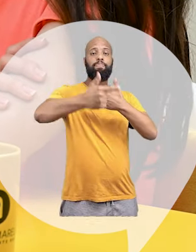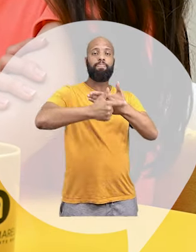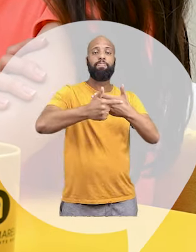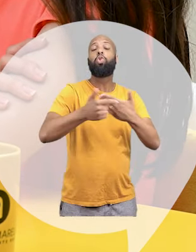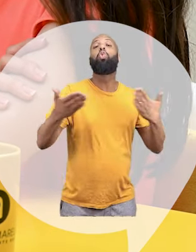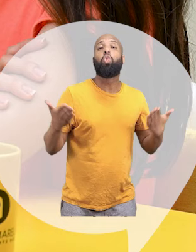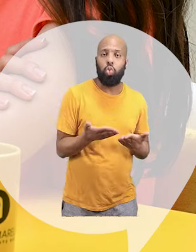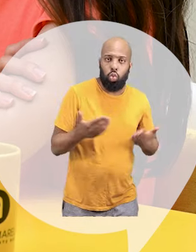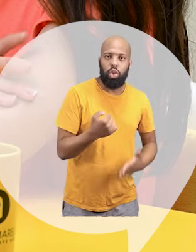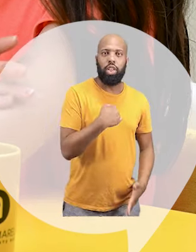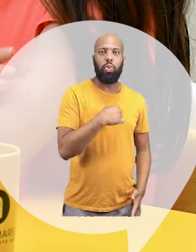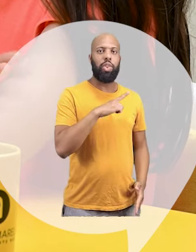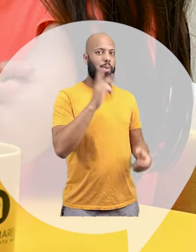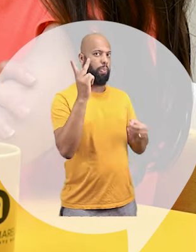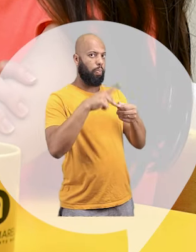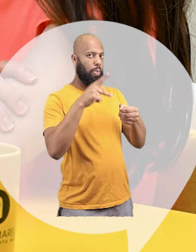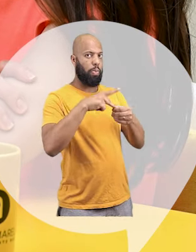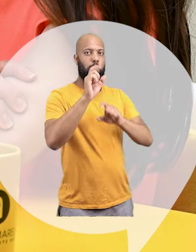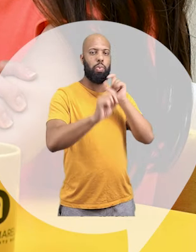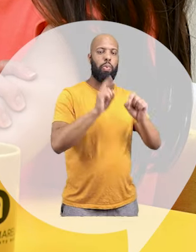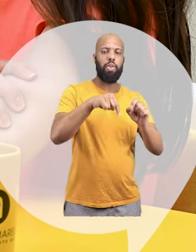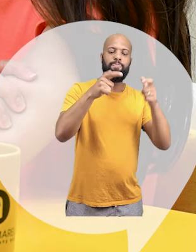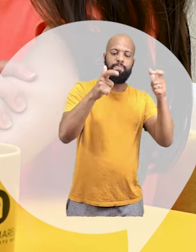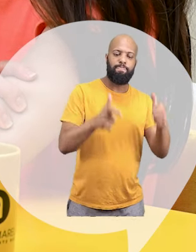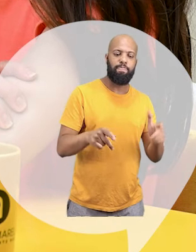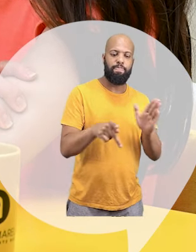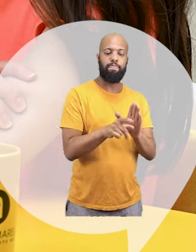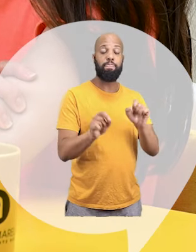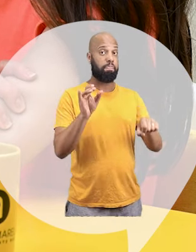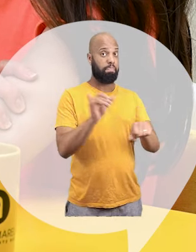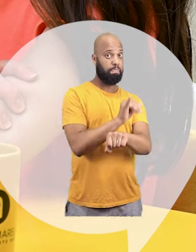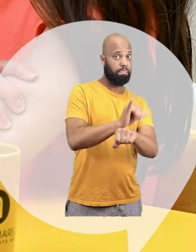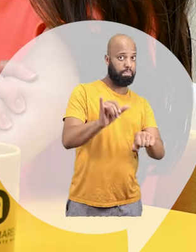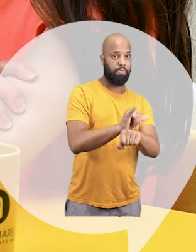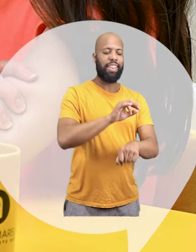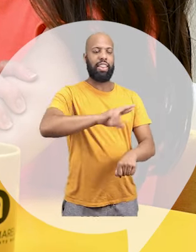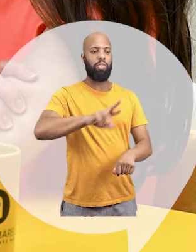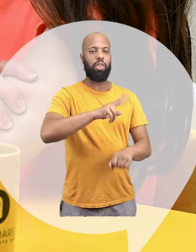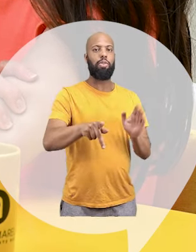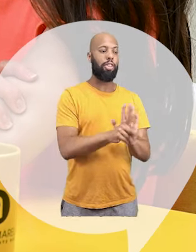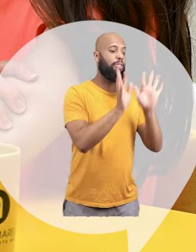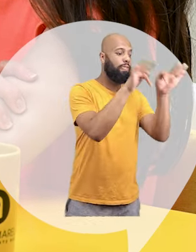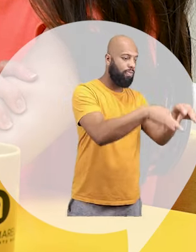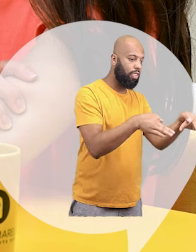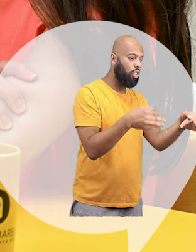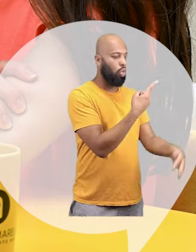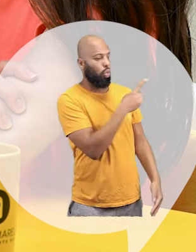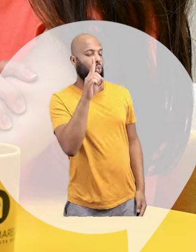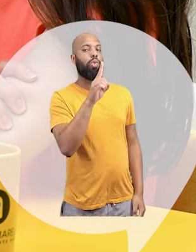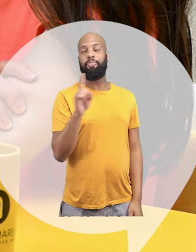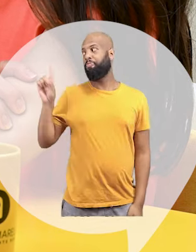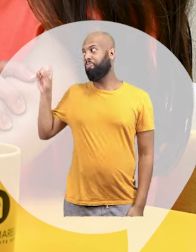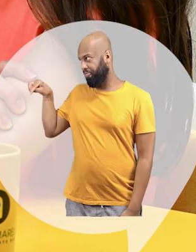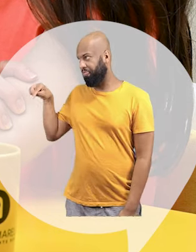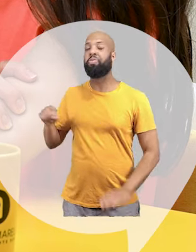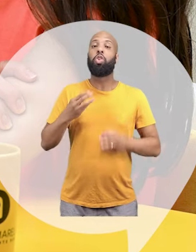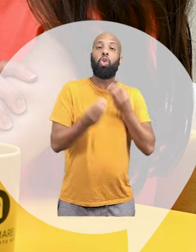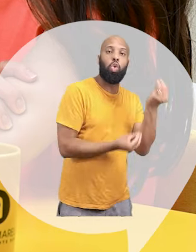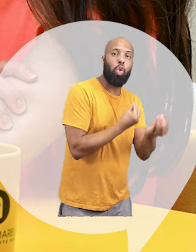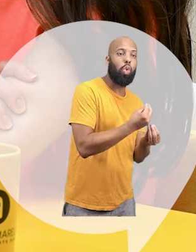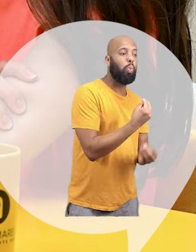internet hoje eu aqui eu tenho uma hipótese né que é um lugar muito de ferramenta né não define né Então